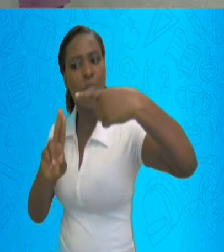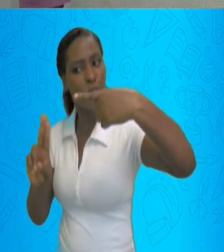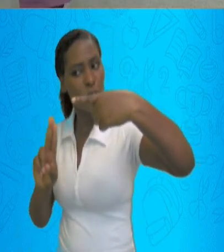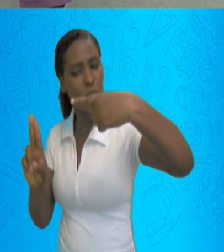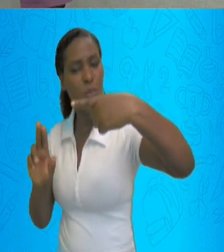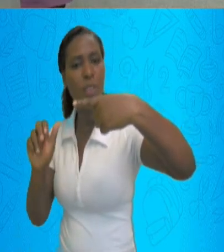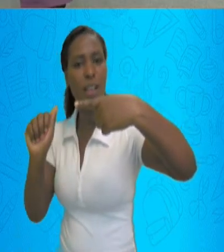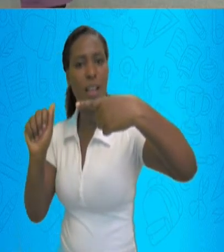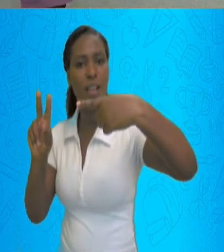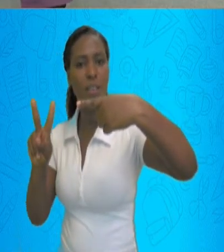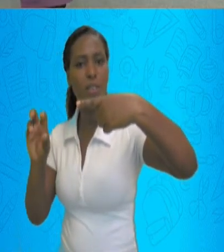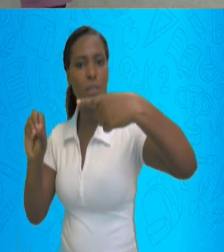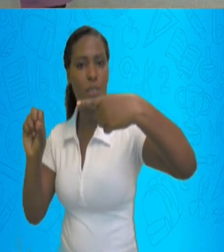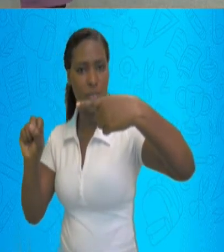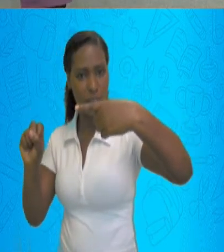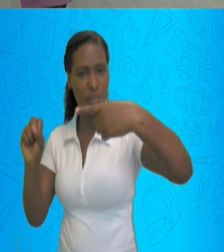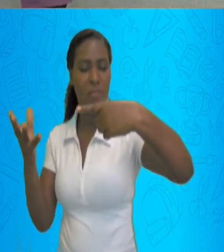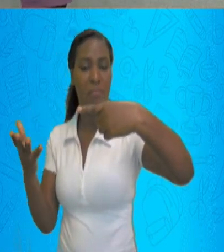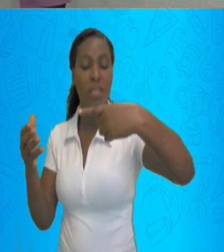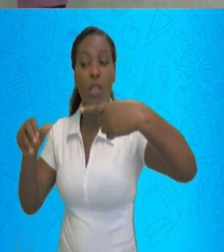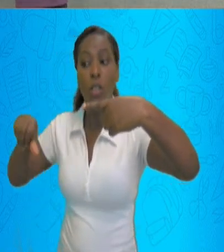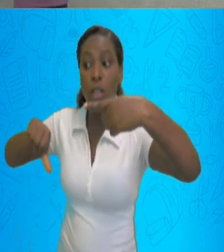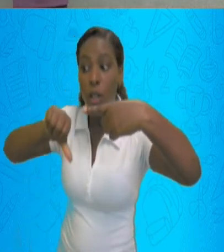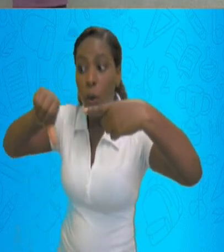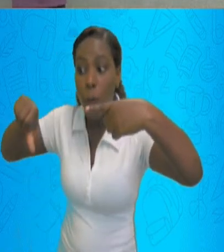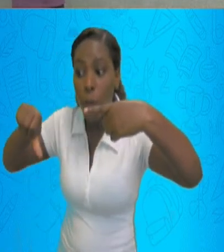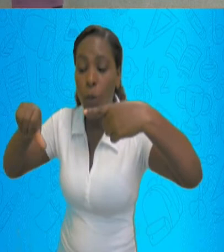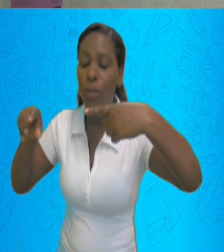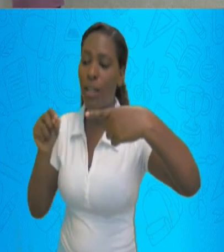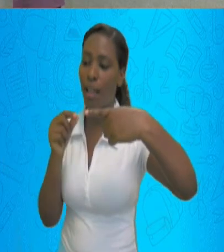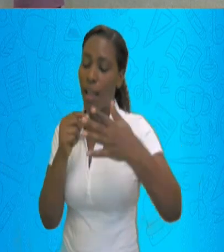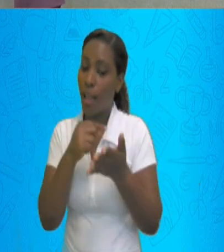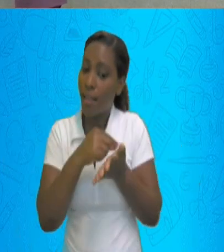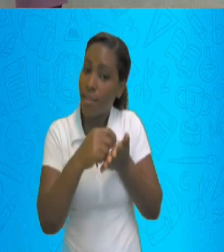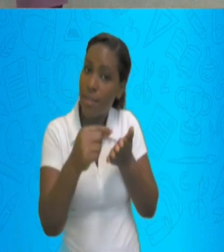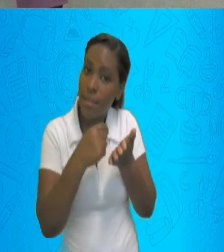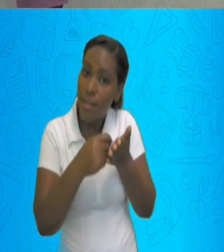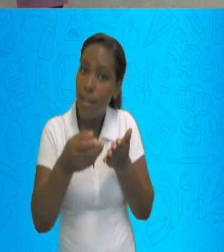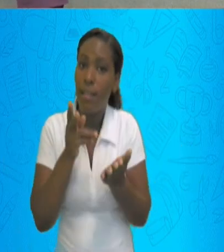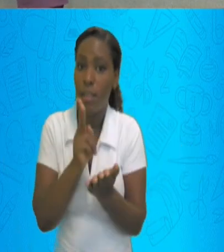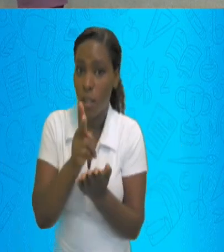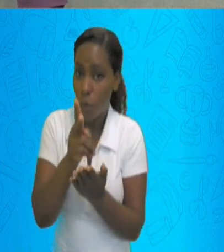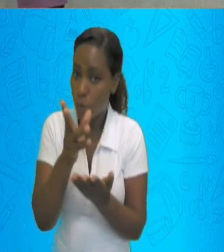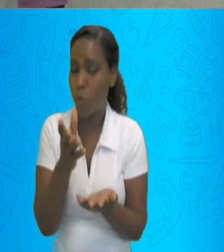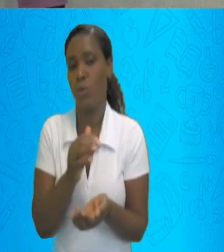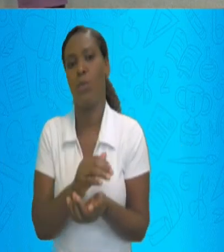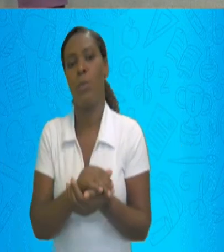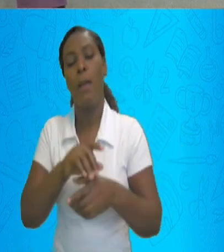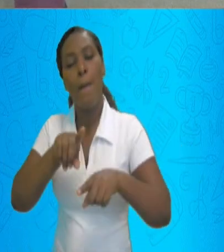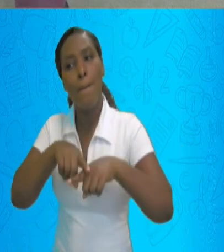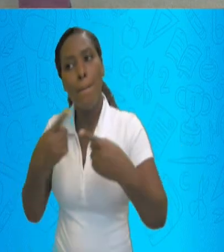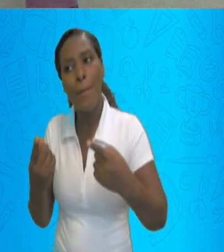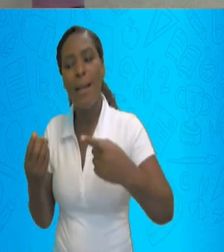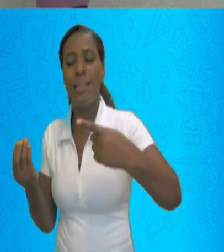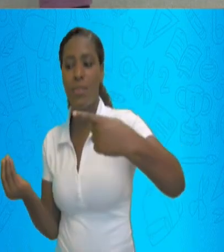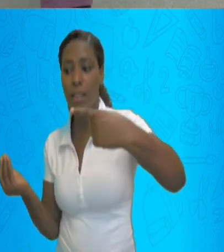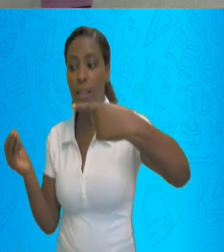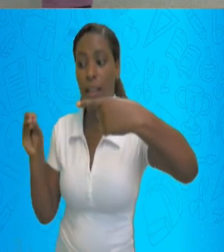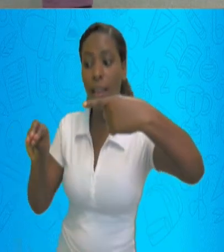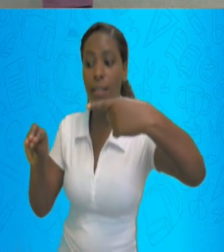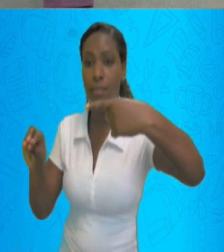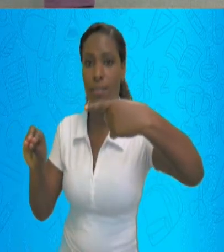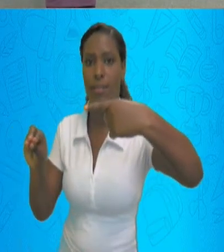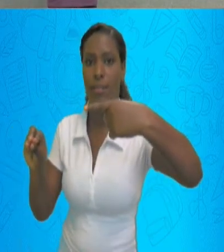costume, mas a gente vai só acrescentar a palavra avos. 9, 15 avos,